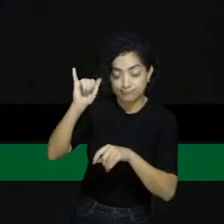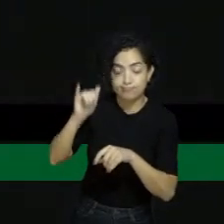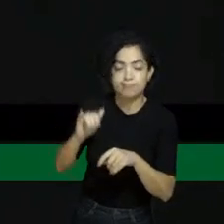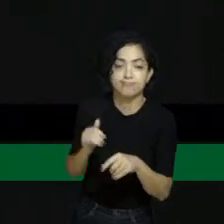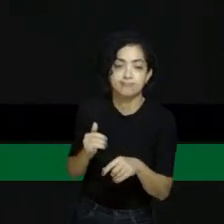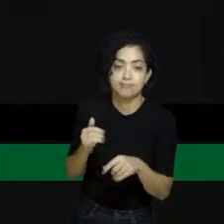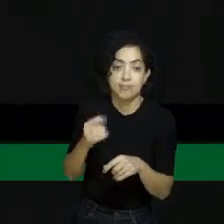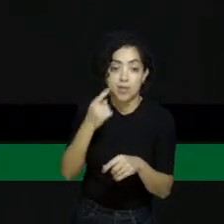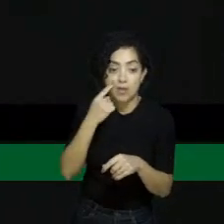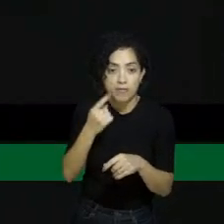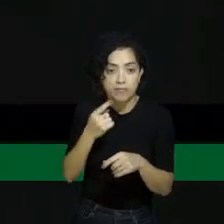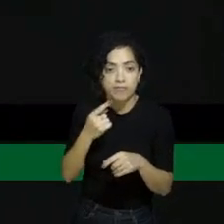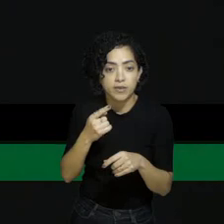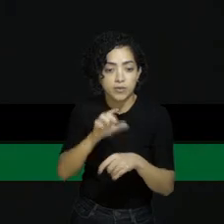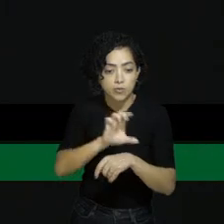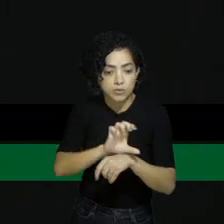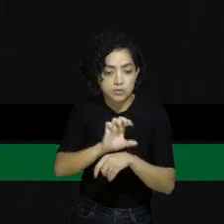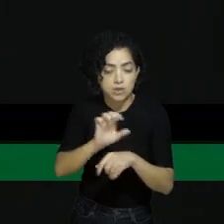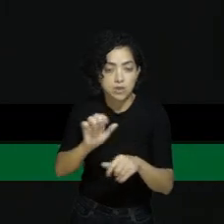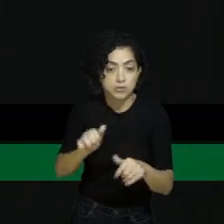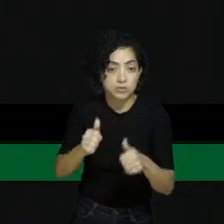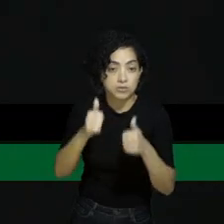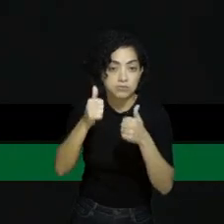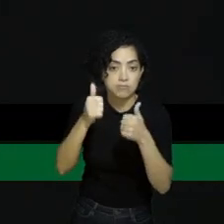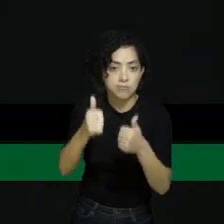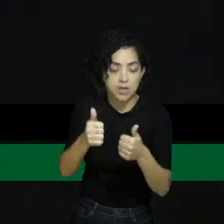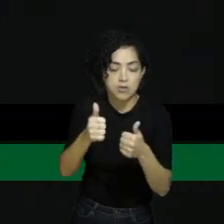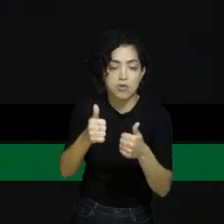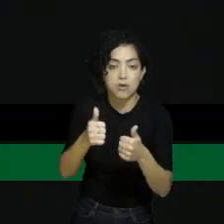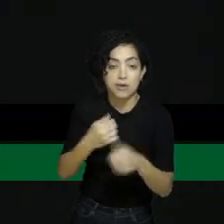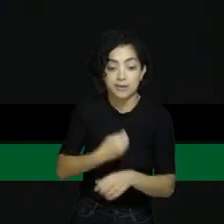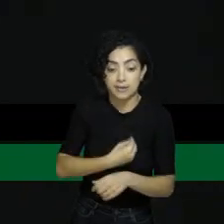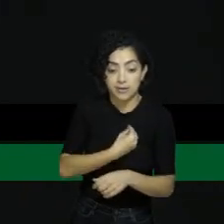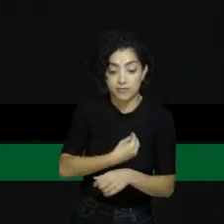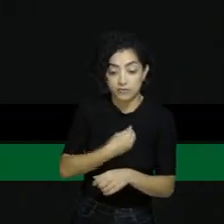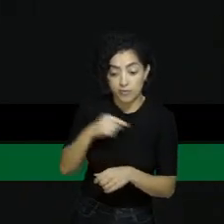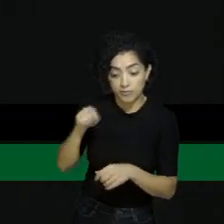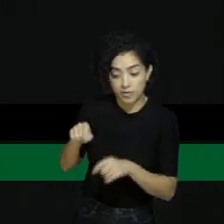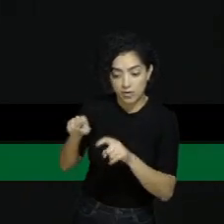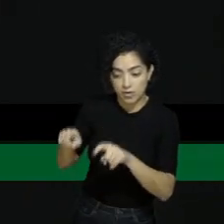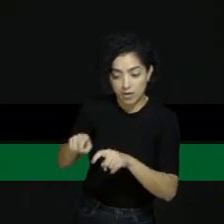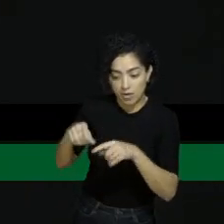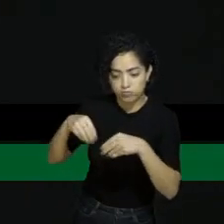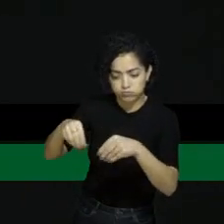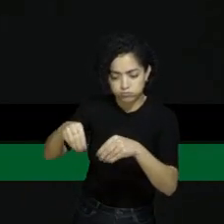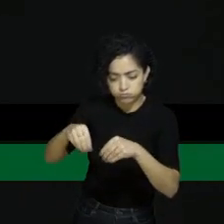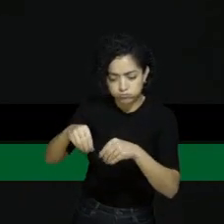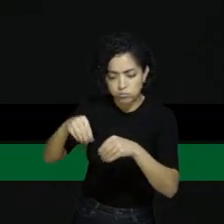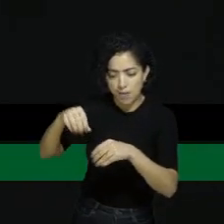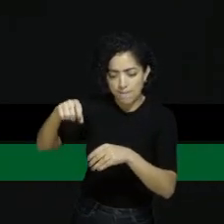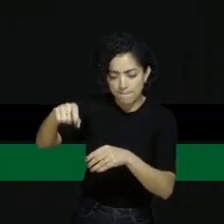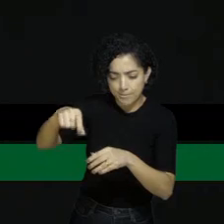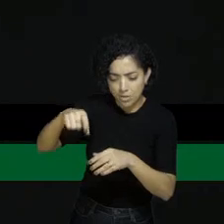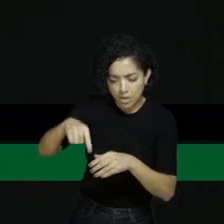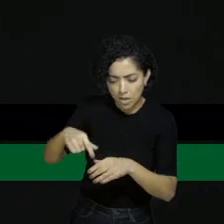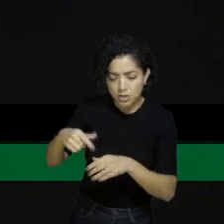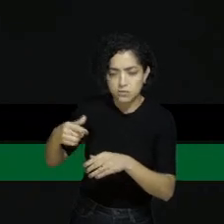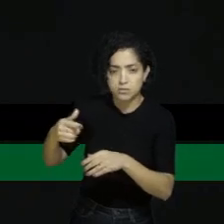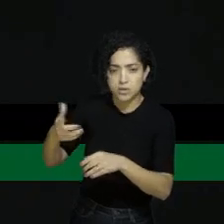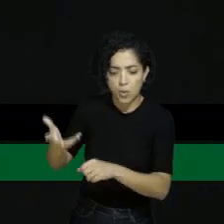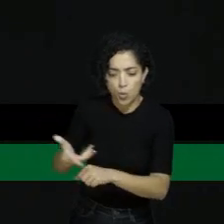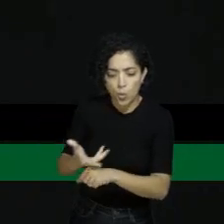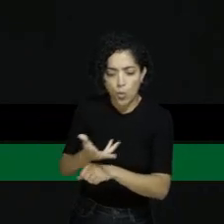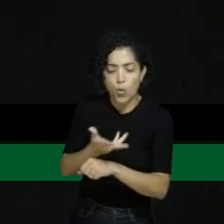Catarina cada vez melhor. Quem vive do campo prepara a terra, planta, colhe e